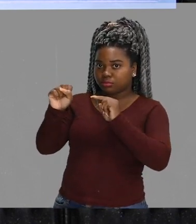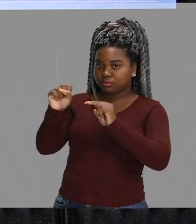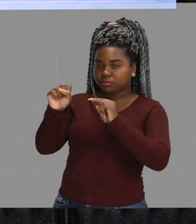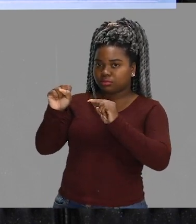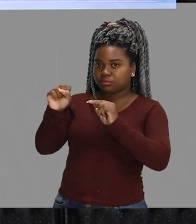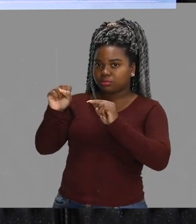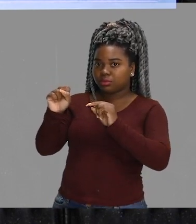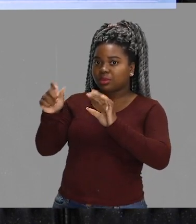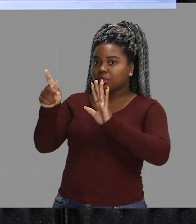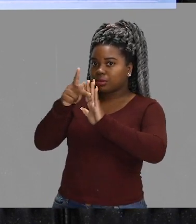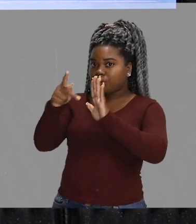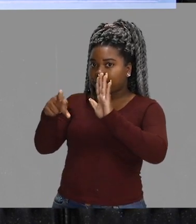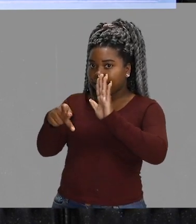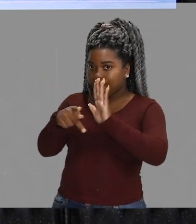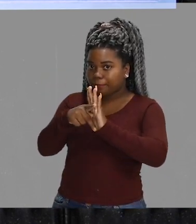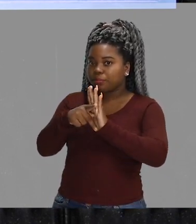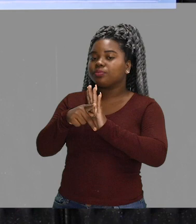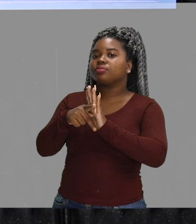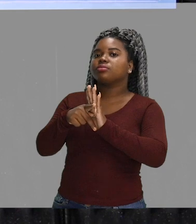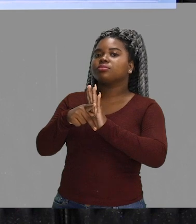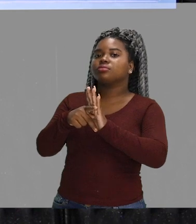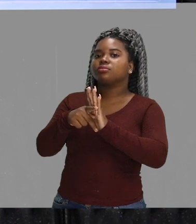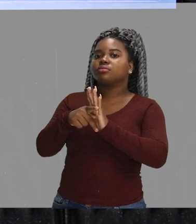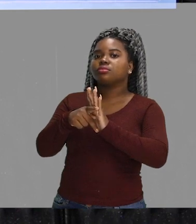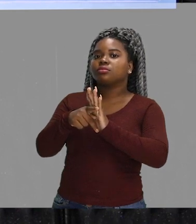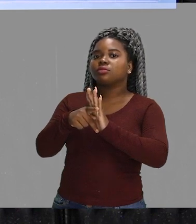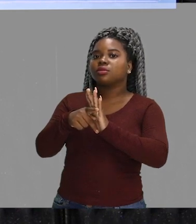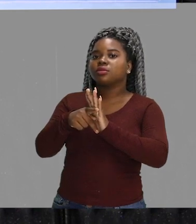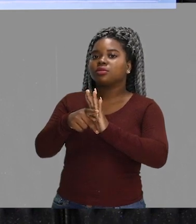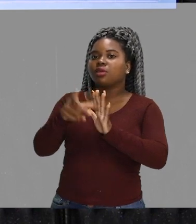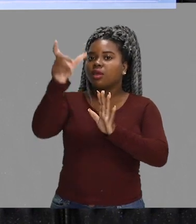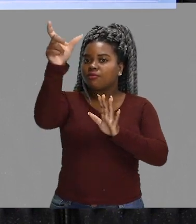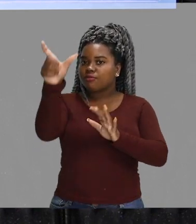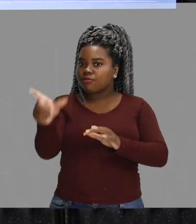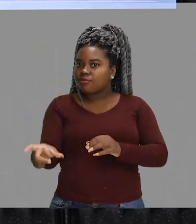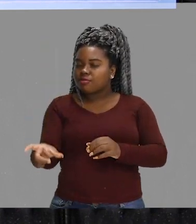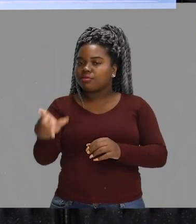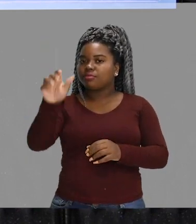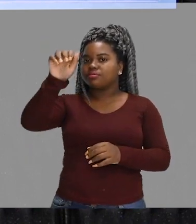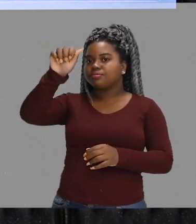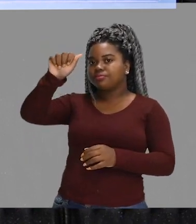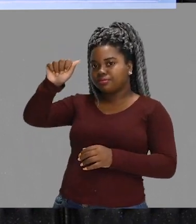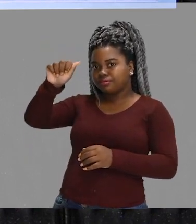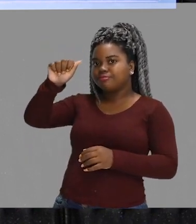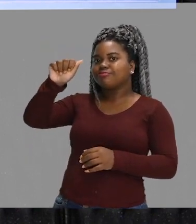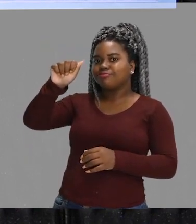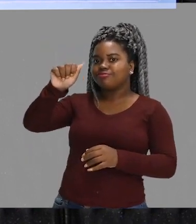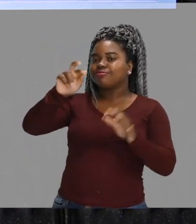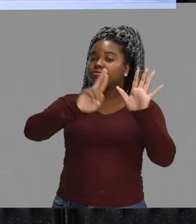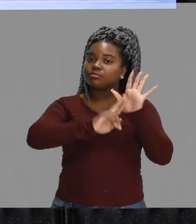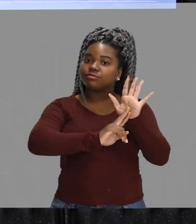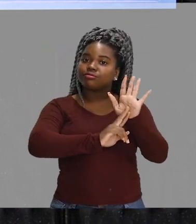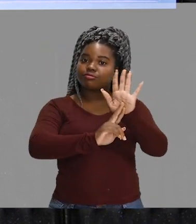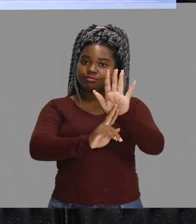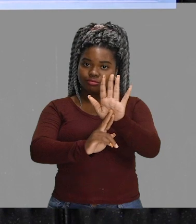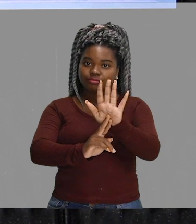sua distribuição eletrônica, eu vou ter 1s2, 2s2, 2p6, 3s2,